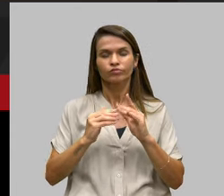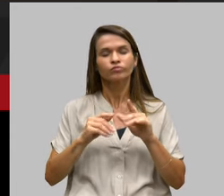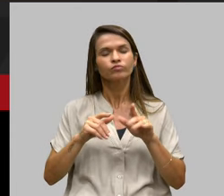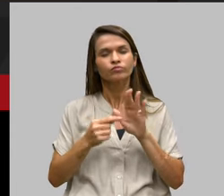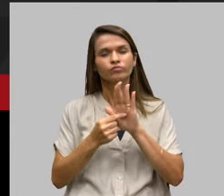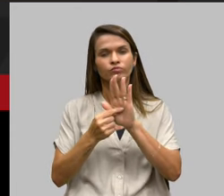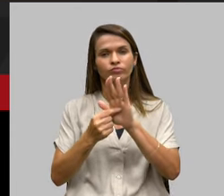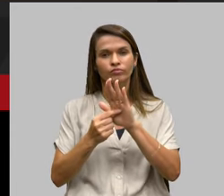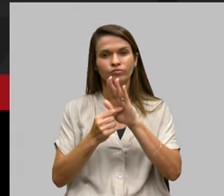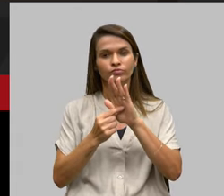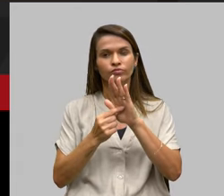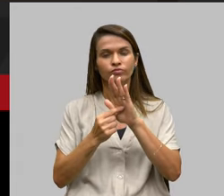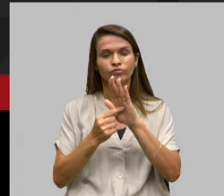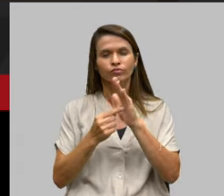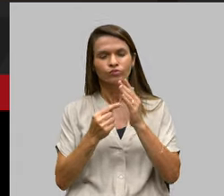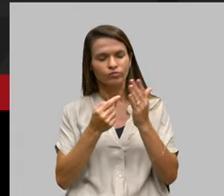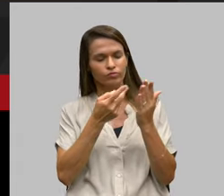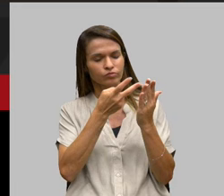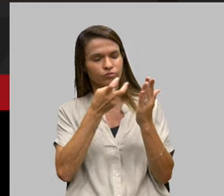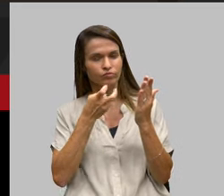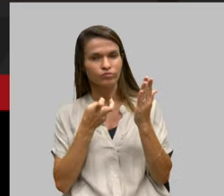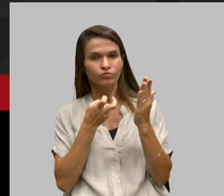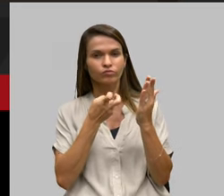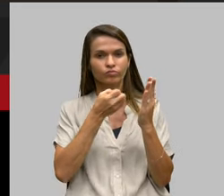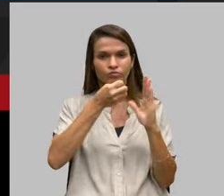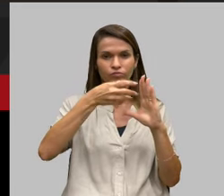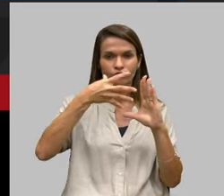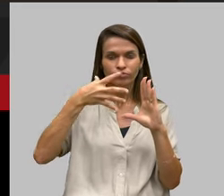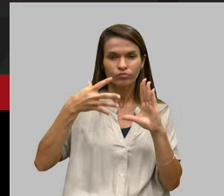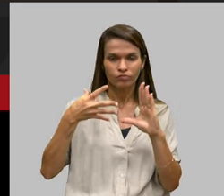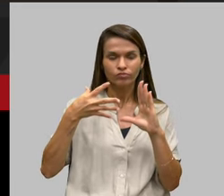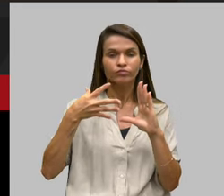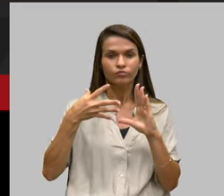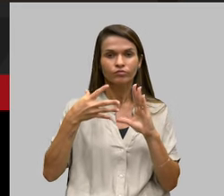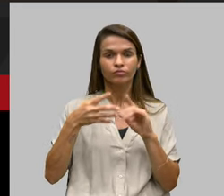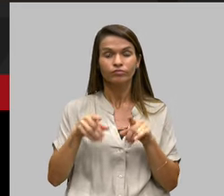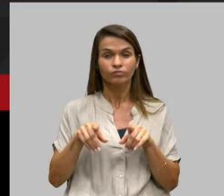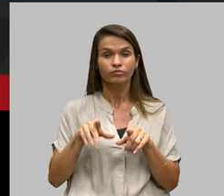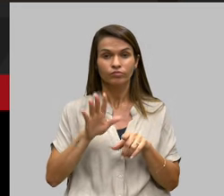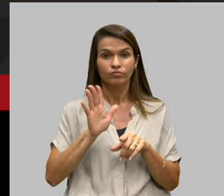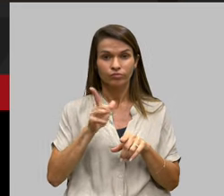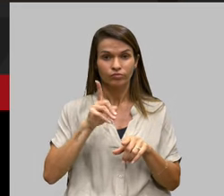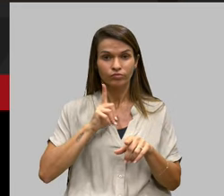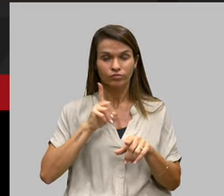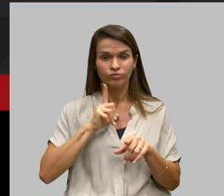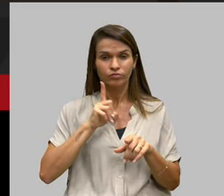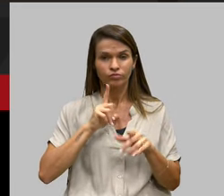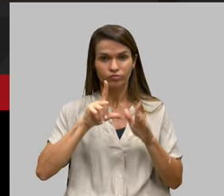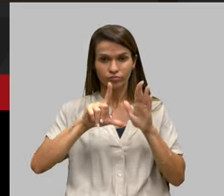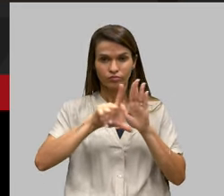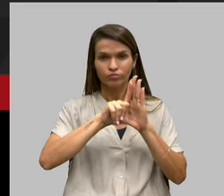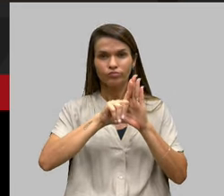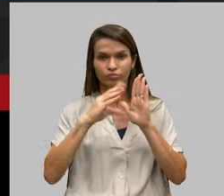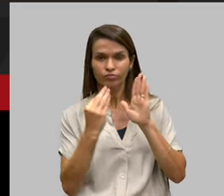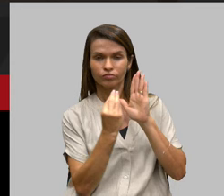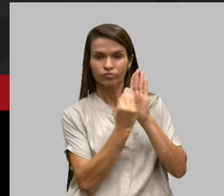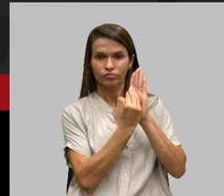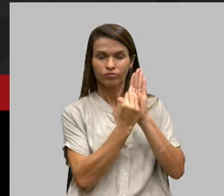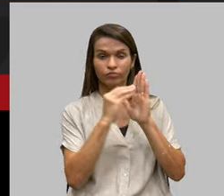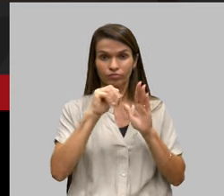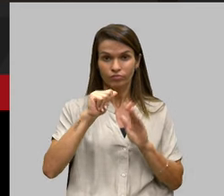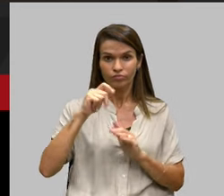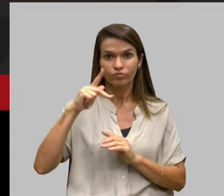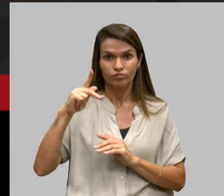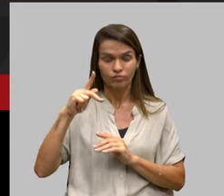observando os critérios os seguintes preceitos que já estariam em vigor ou seja aposentadoria compulsória aos